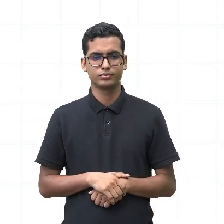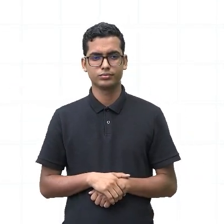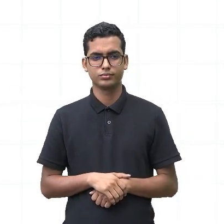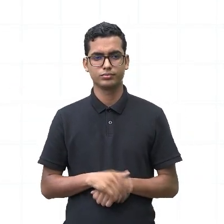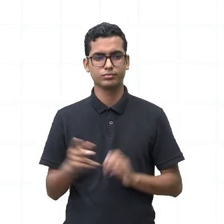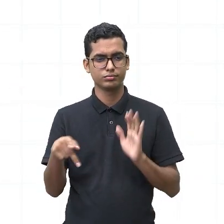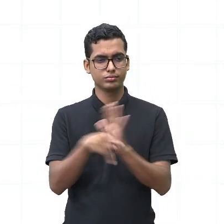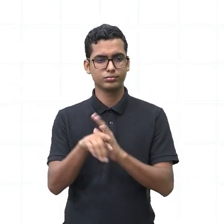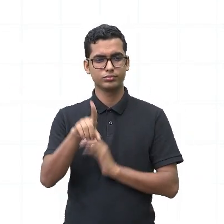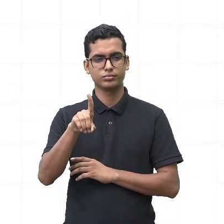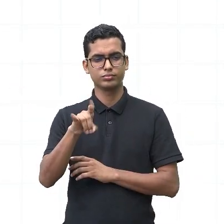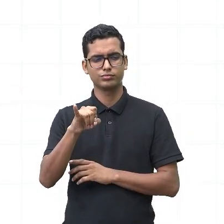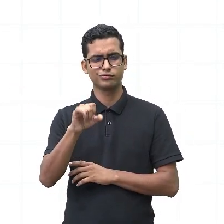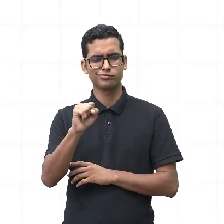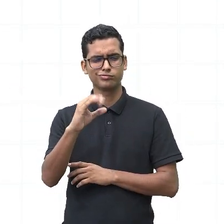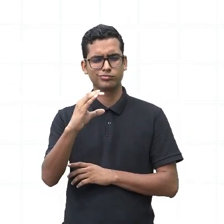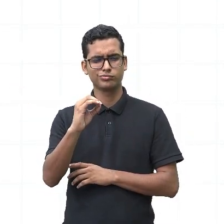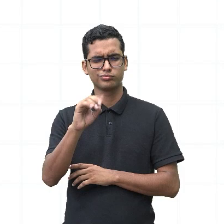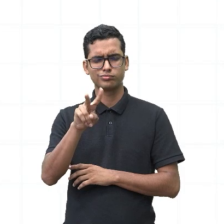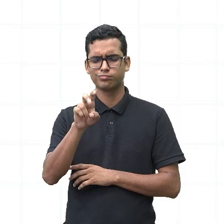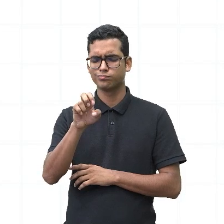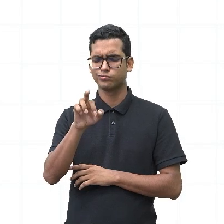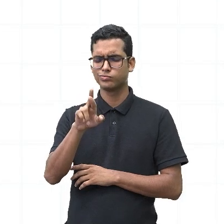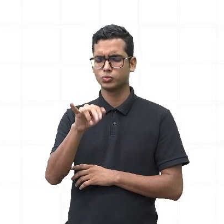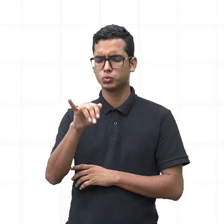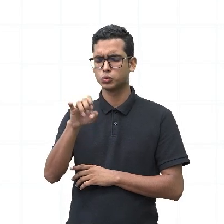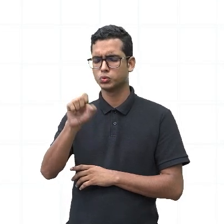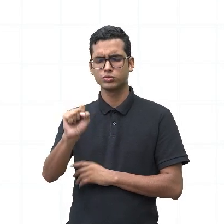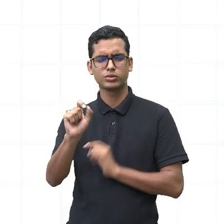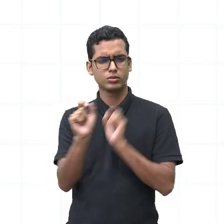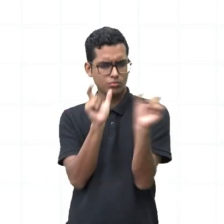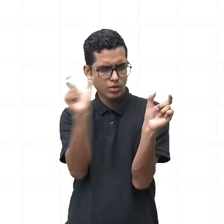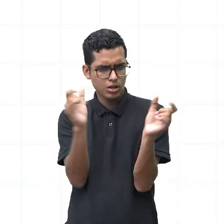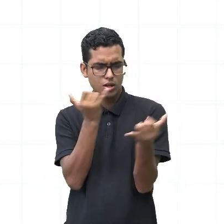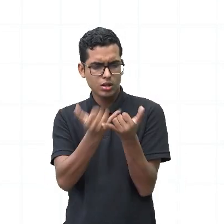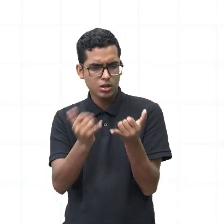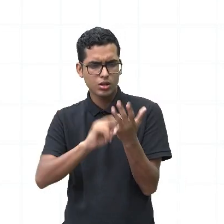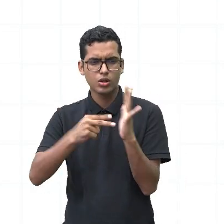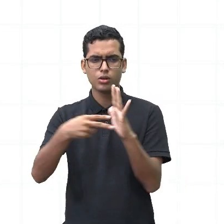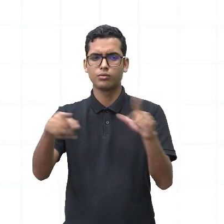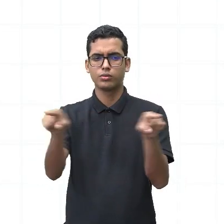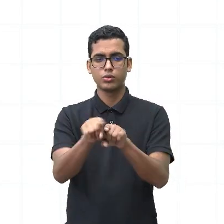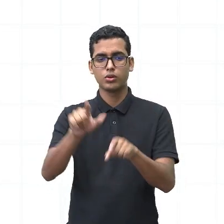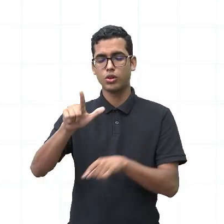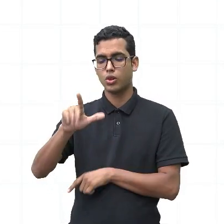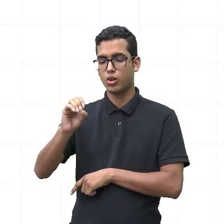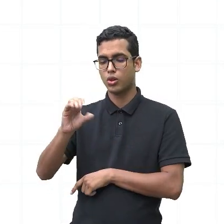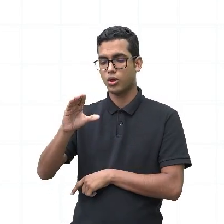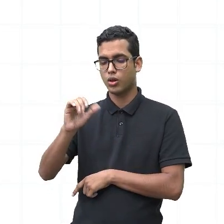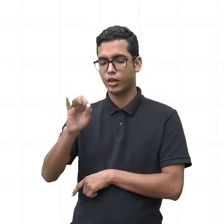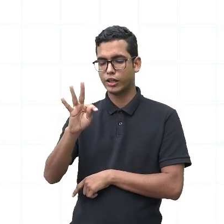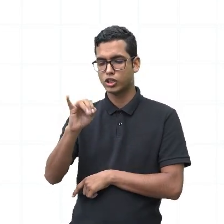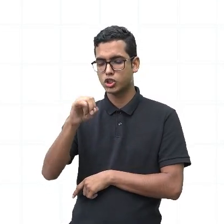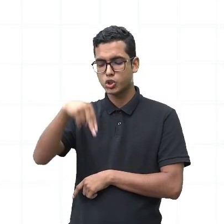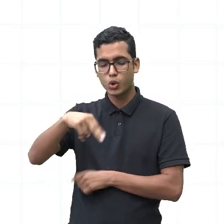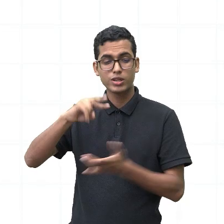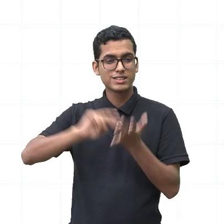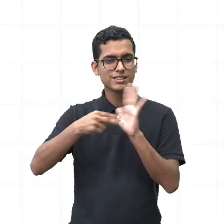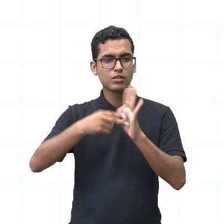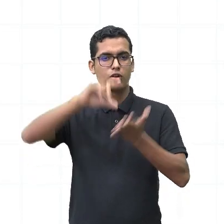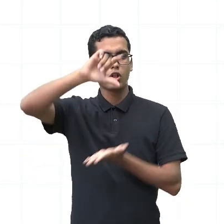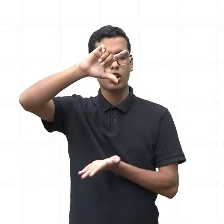discoveries. Vamos aqui para as palavras cognatas. Location, que é localização.